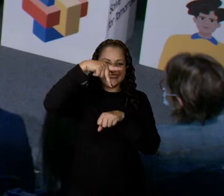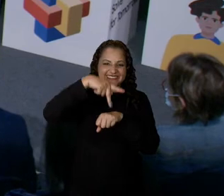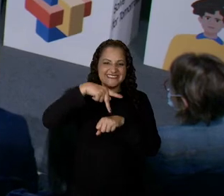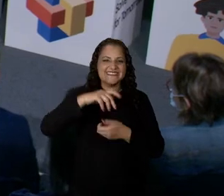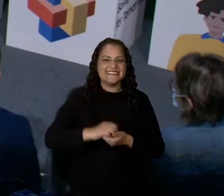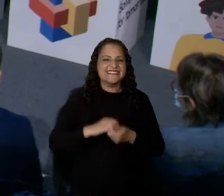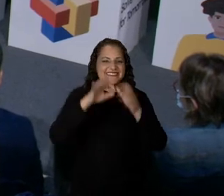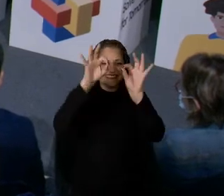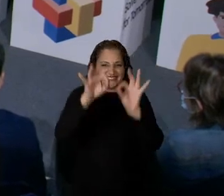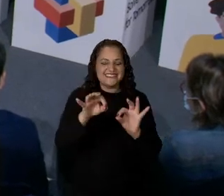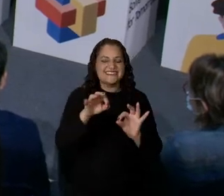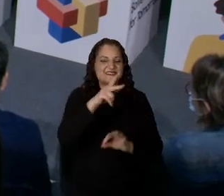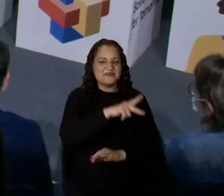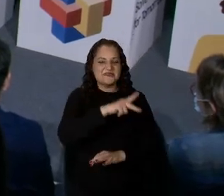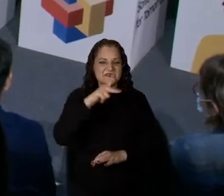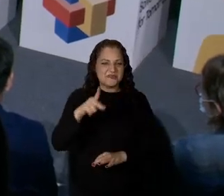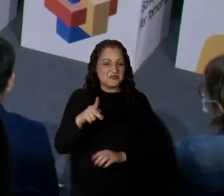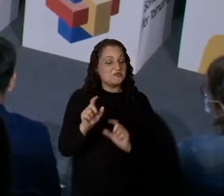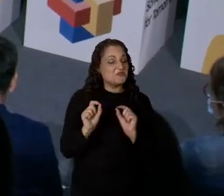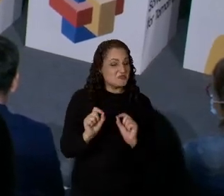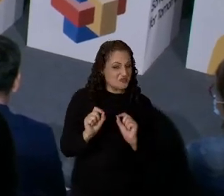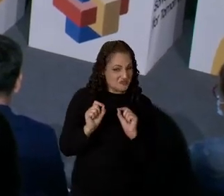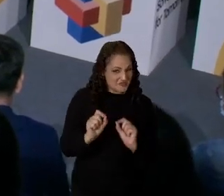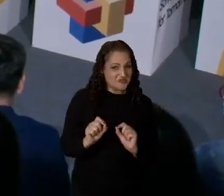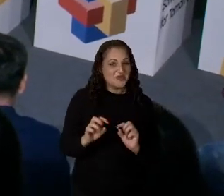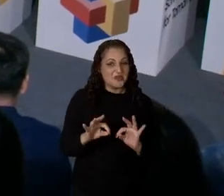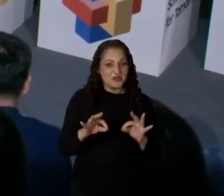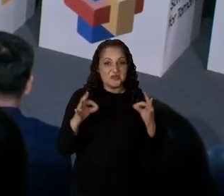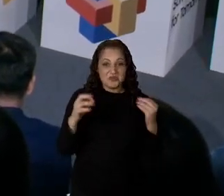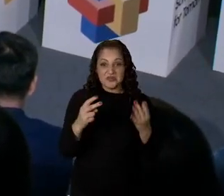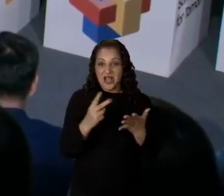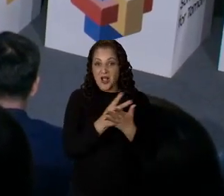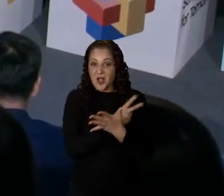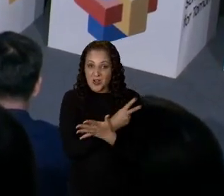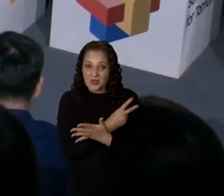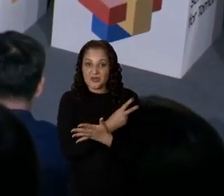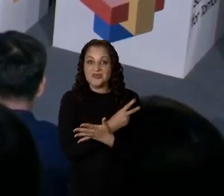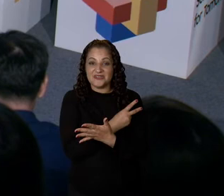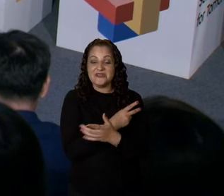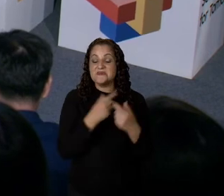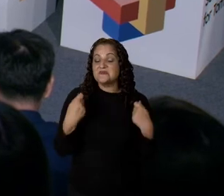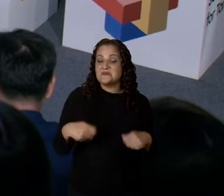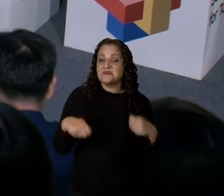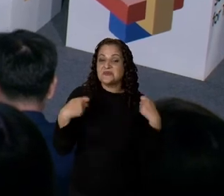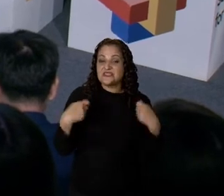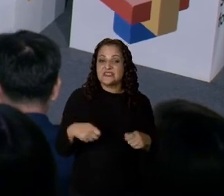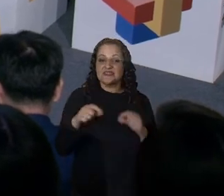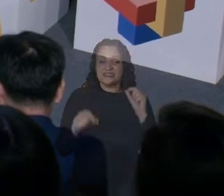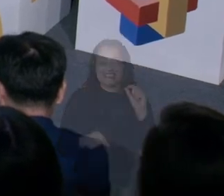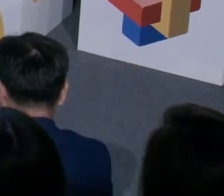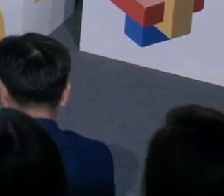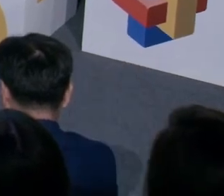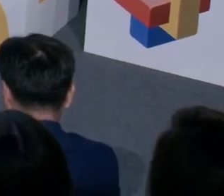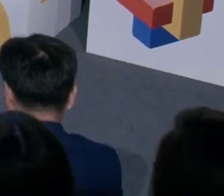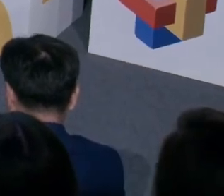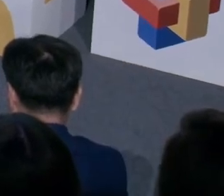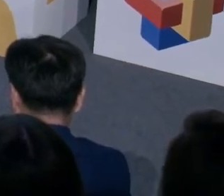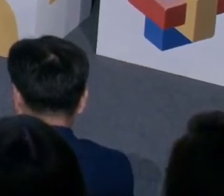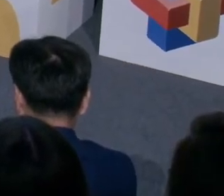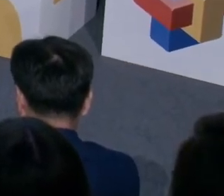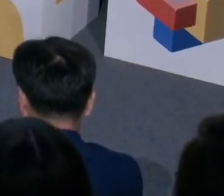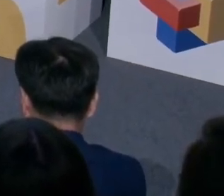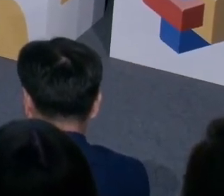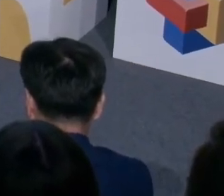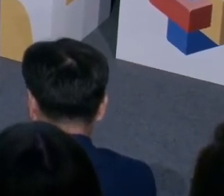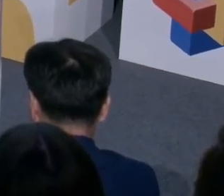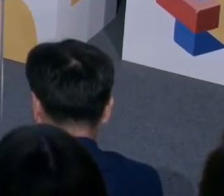E com certeza, professor Guilherme, para fazer tudo isso acontecer, foi preciso muita dedicação e